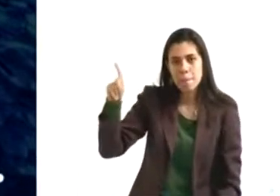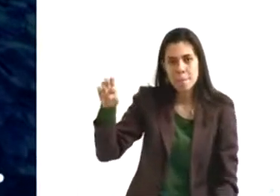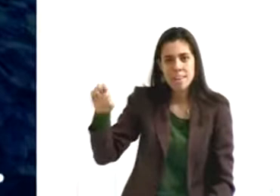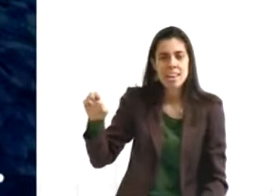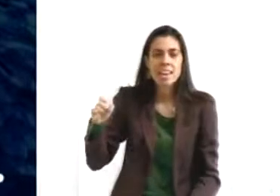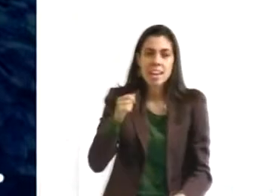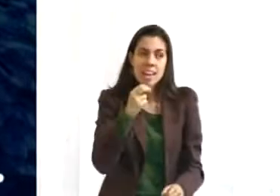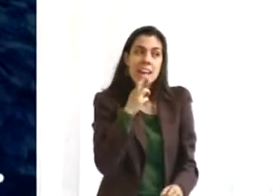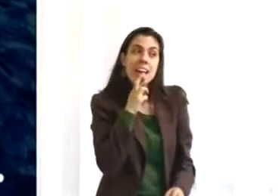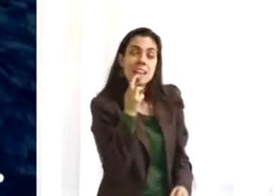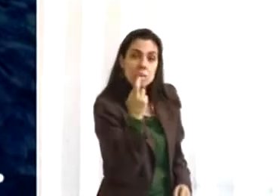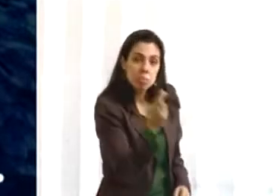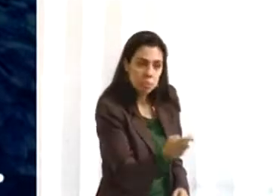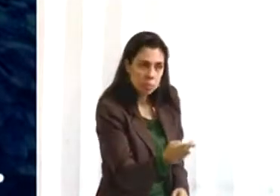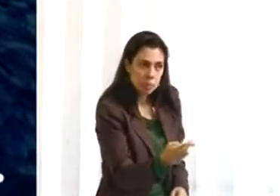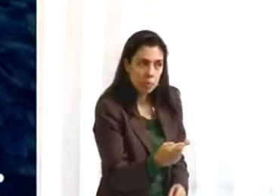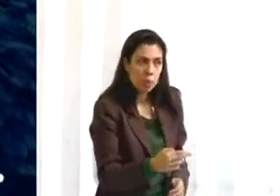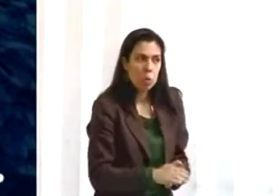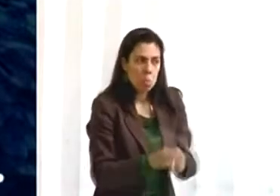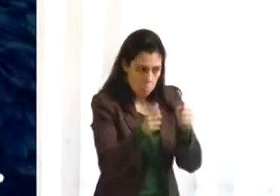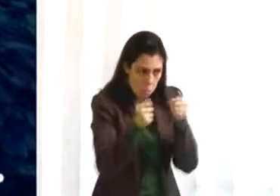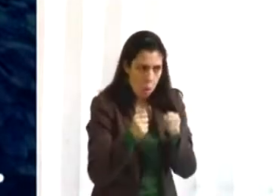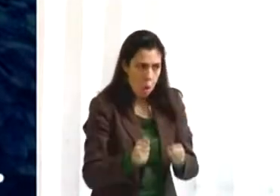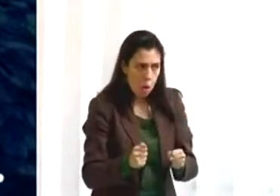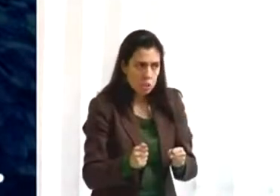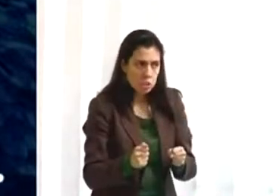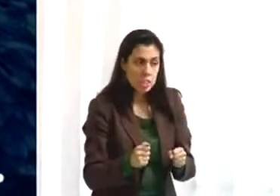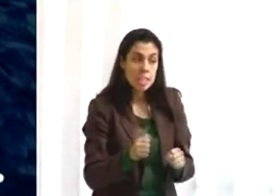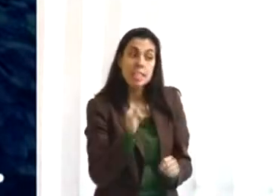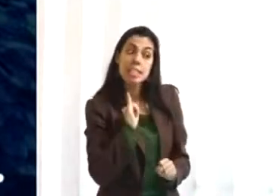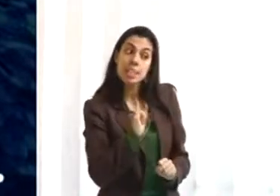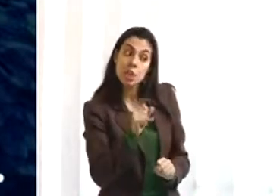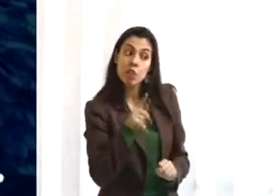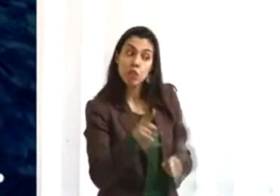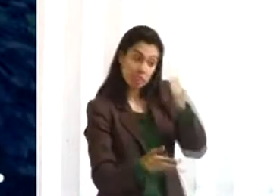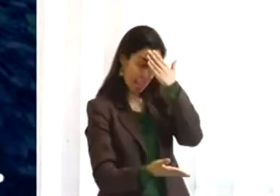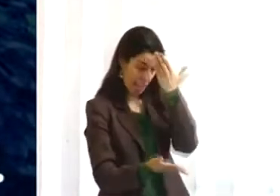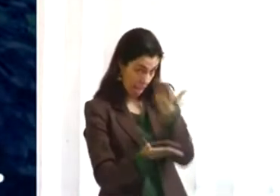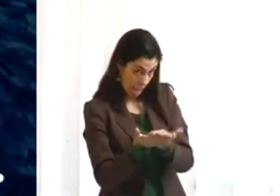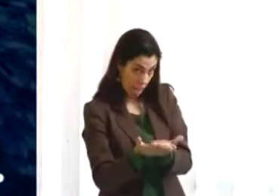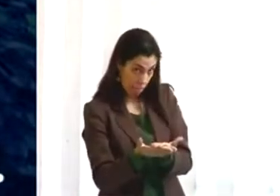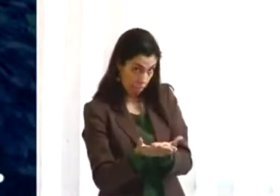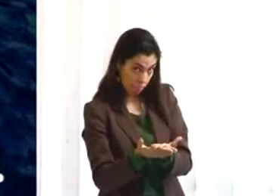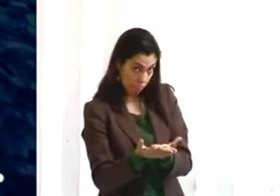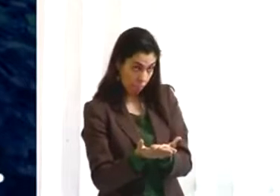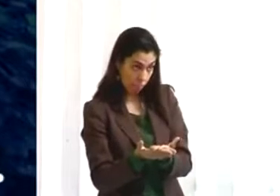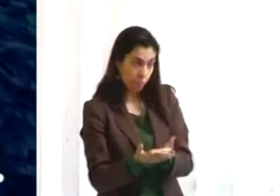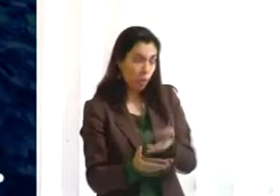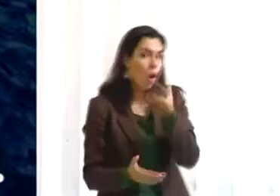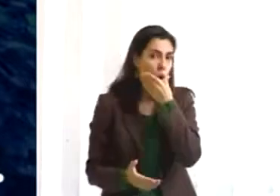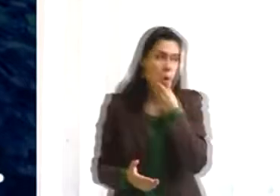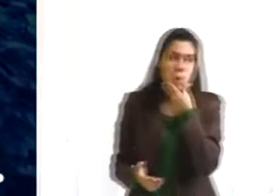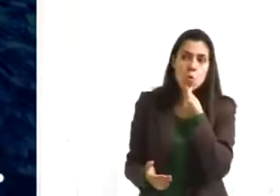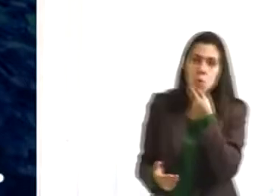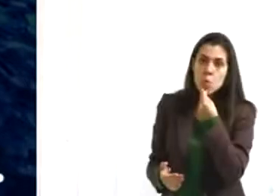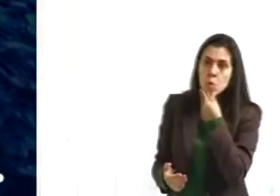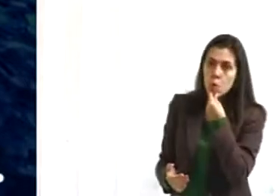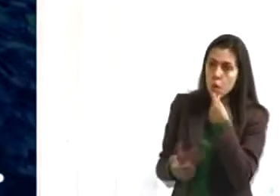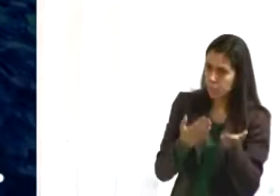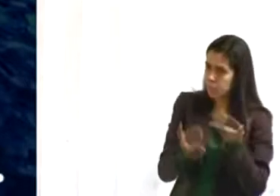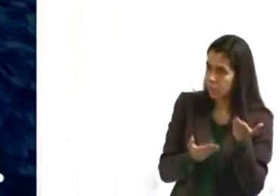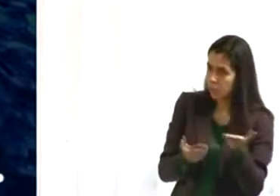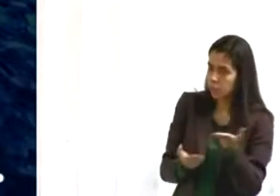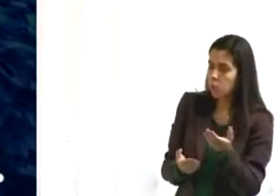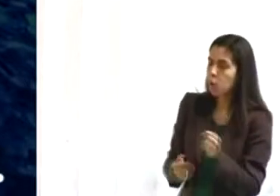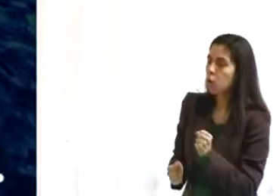disse: creio que Jesus Cristo é o Filho de Deus. Então mandou parar o carro.